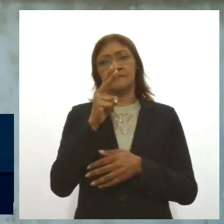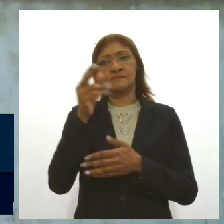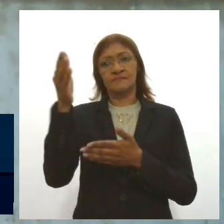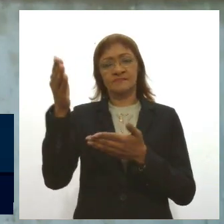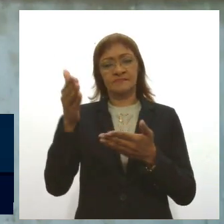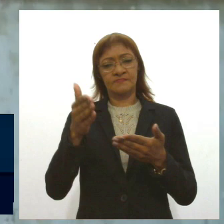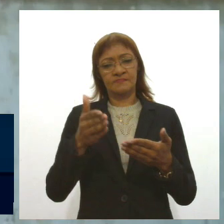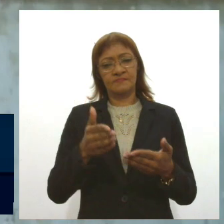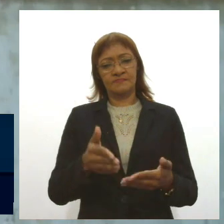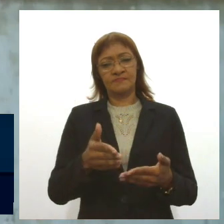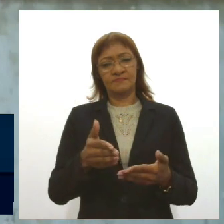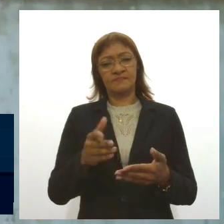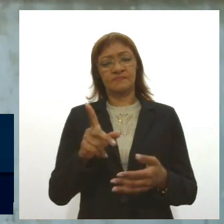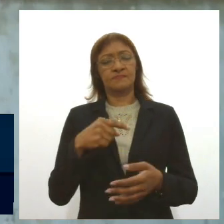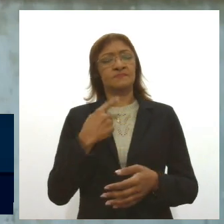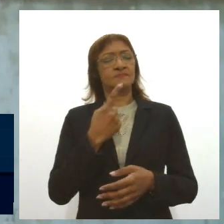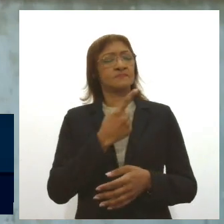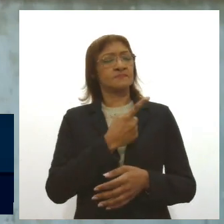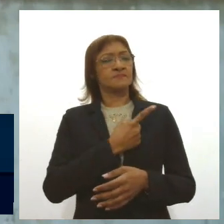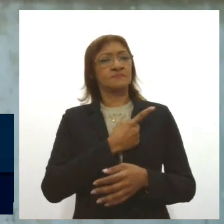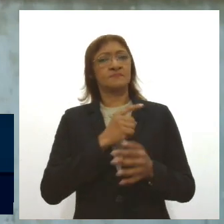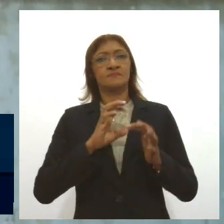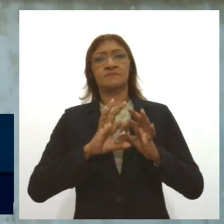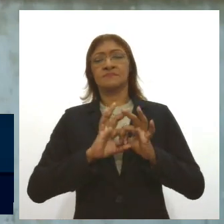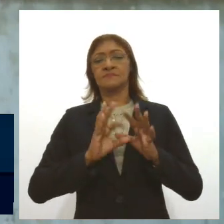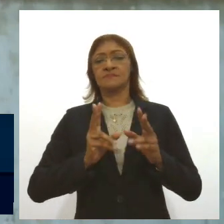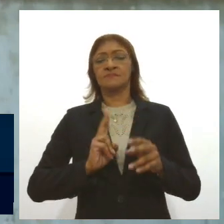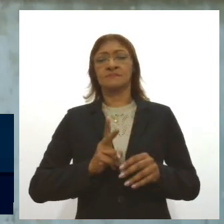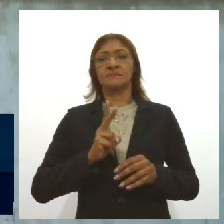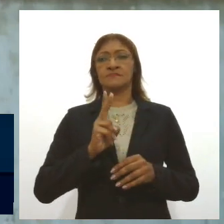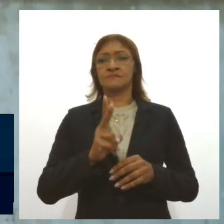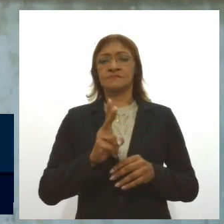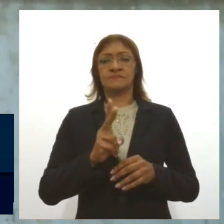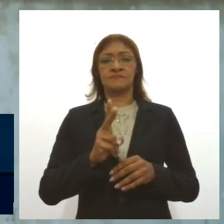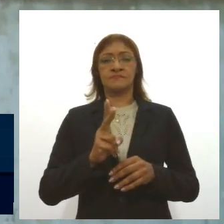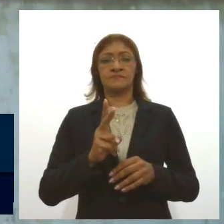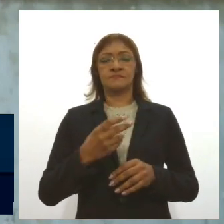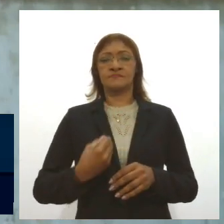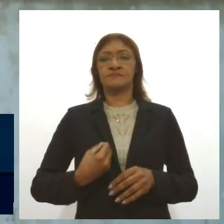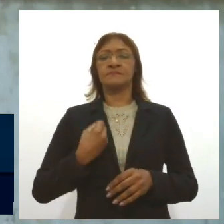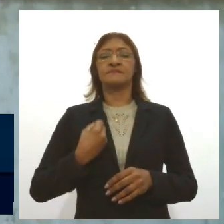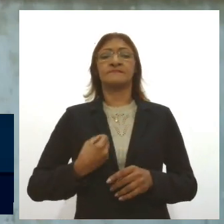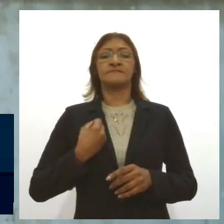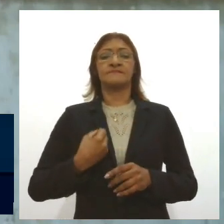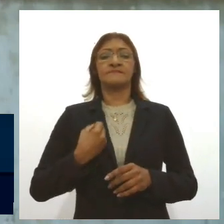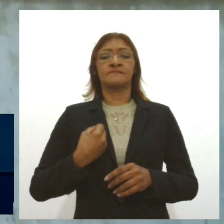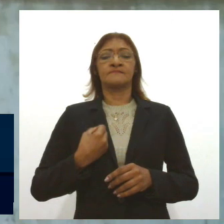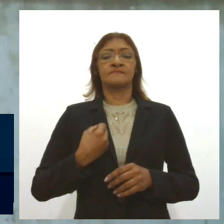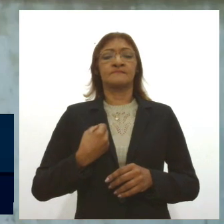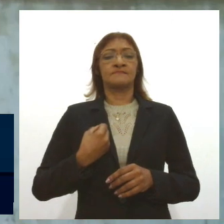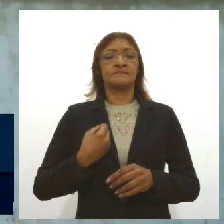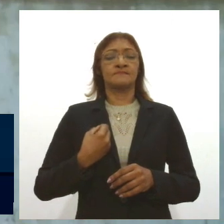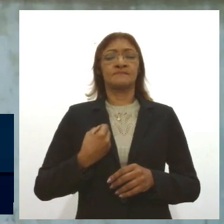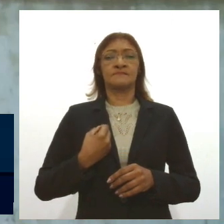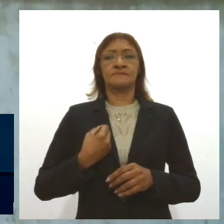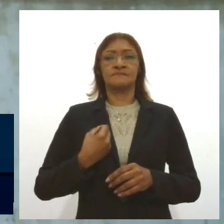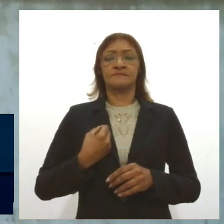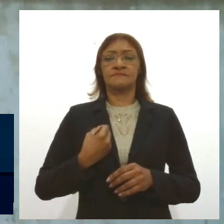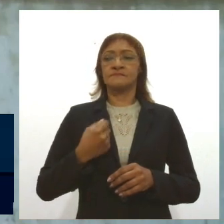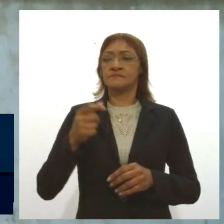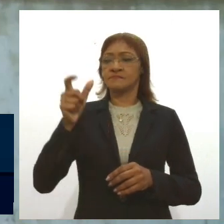vinda e nós nos colocamos sempre à disposição para estar aqui com uma pessoa tão